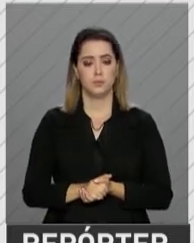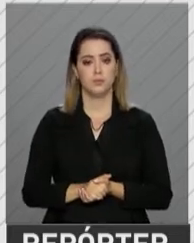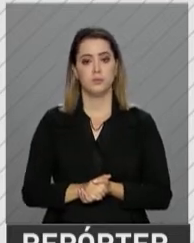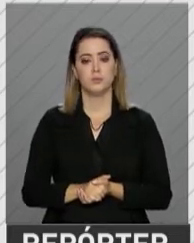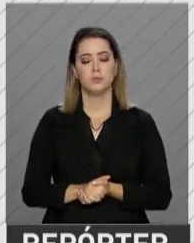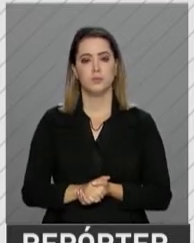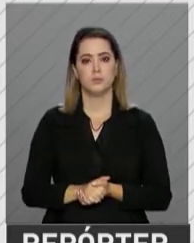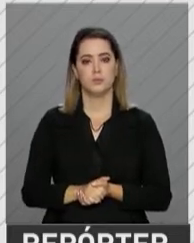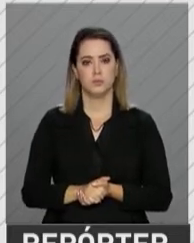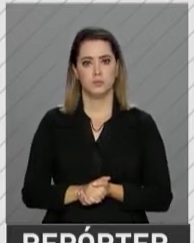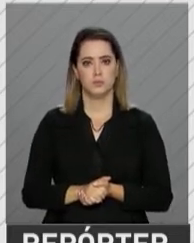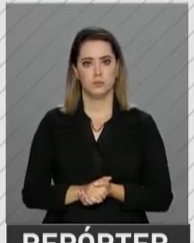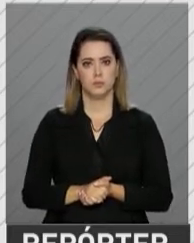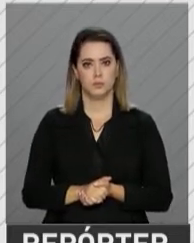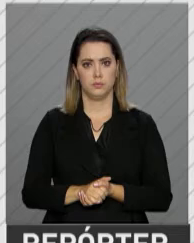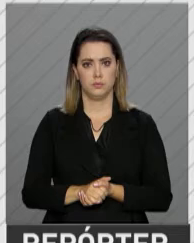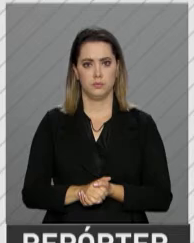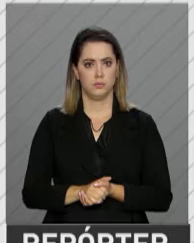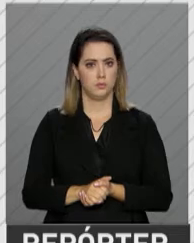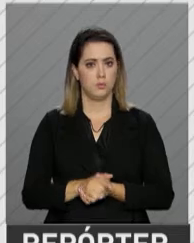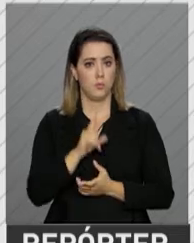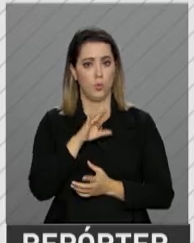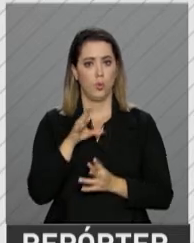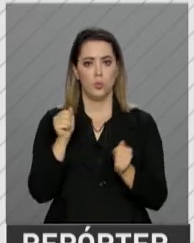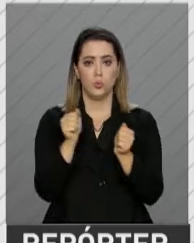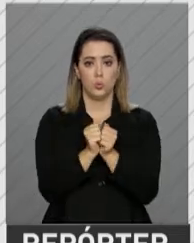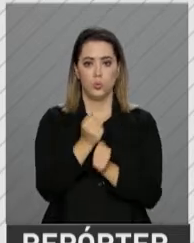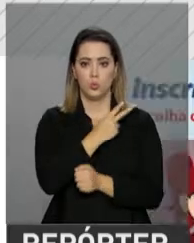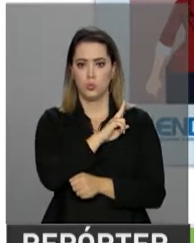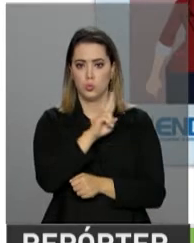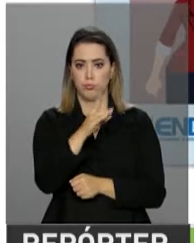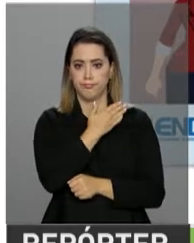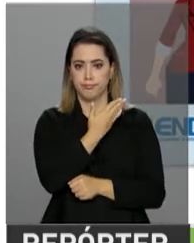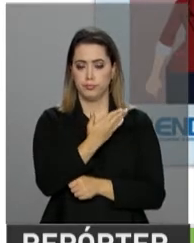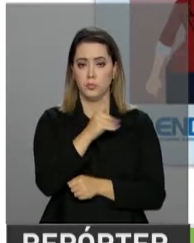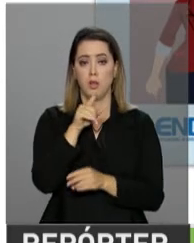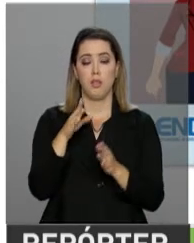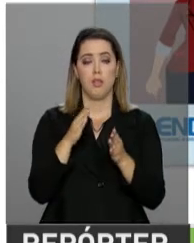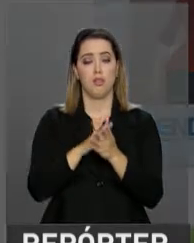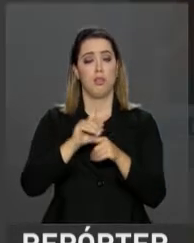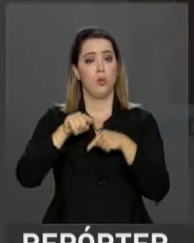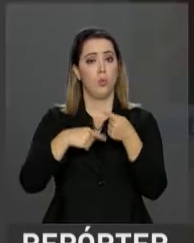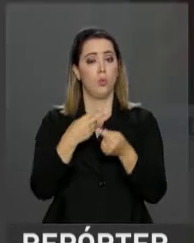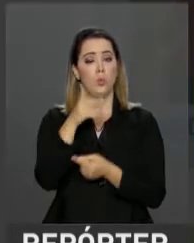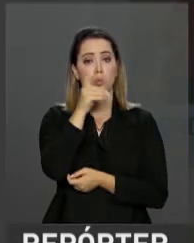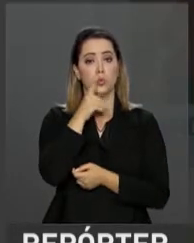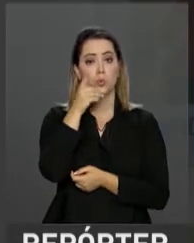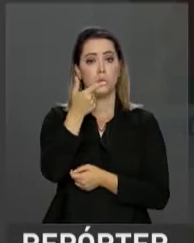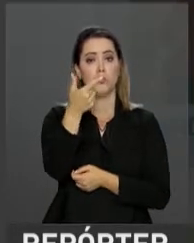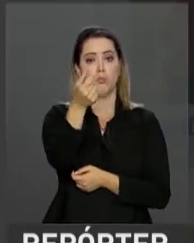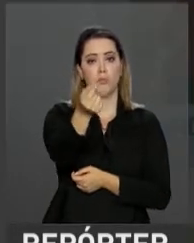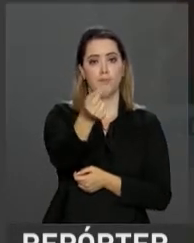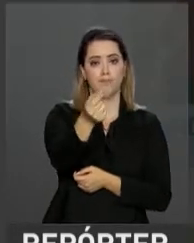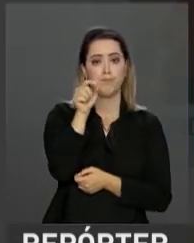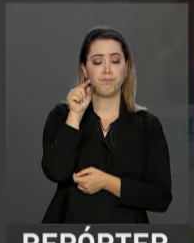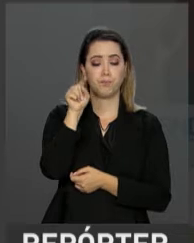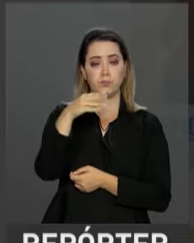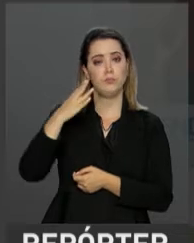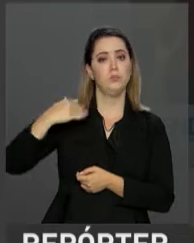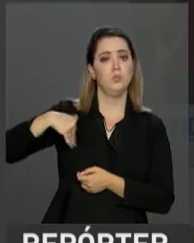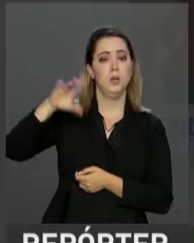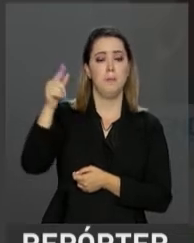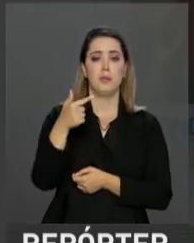www.defesacivil.gov.br barra escola nacional tudo junto até o próximo domingo dia 20 são mais de